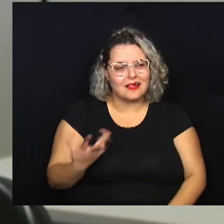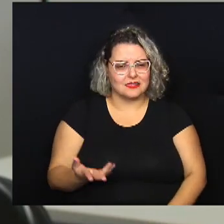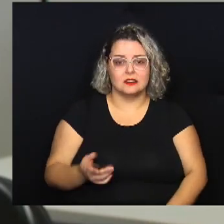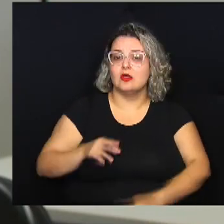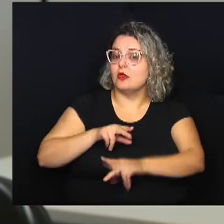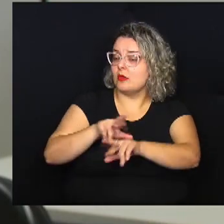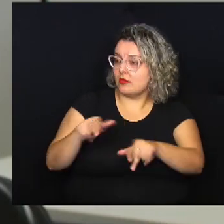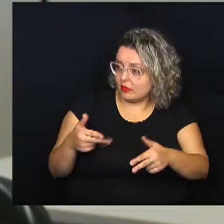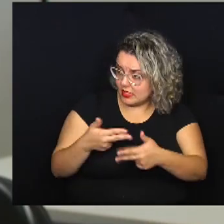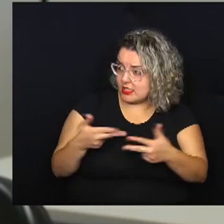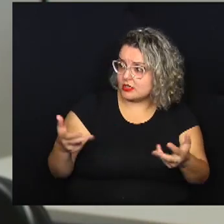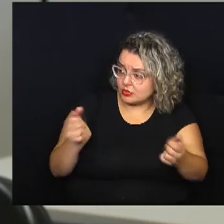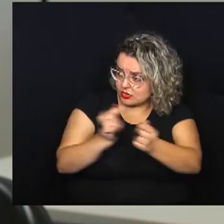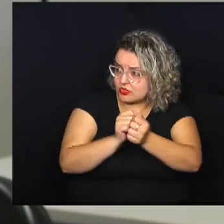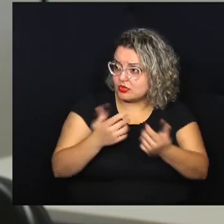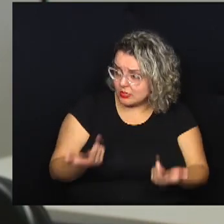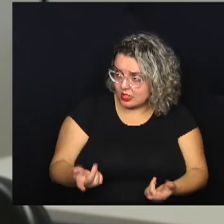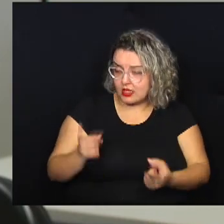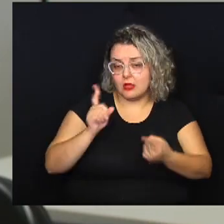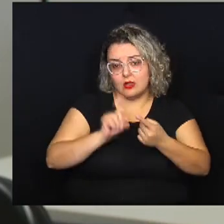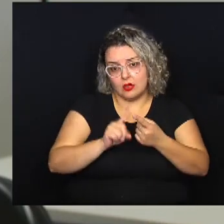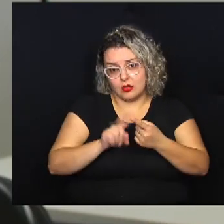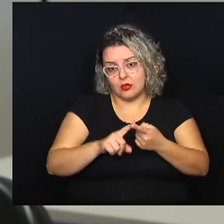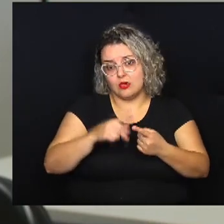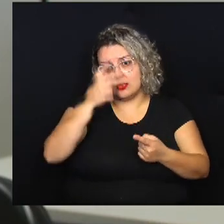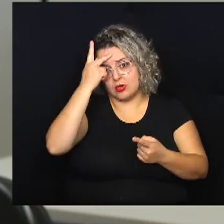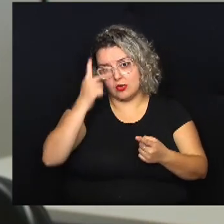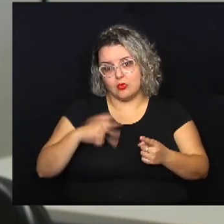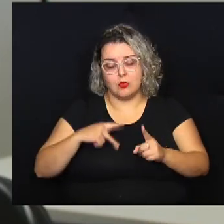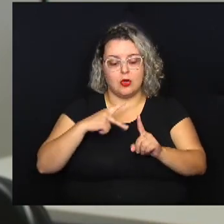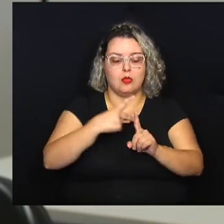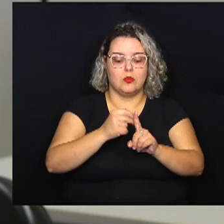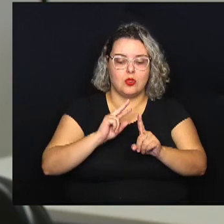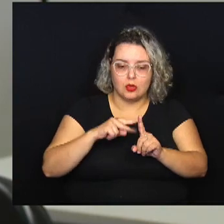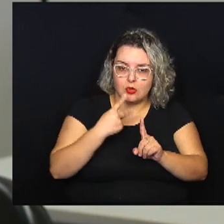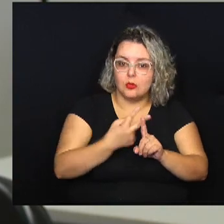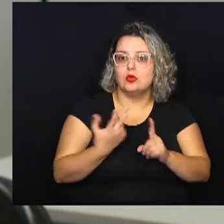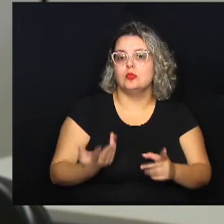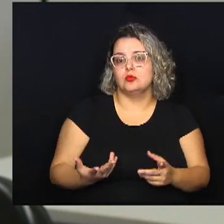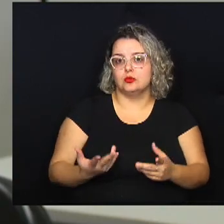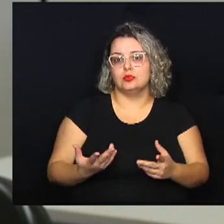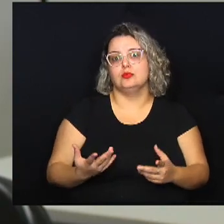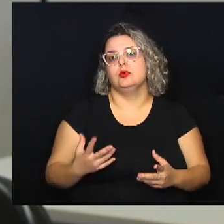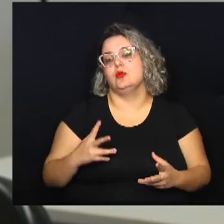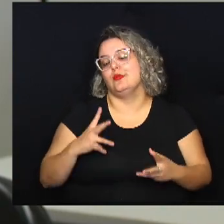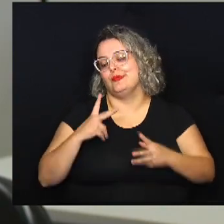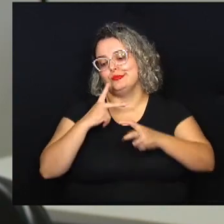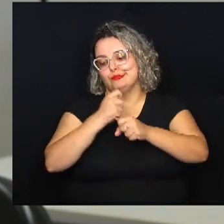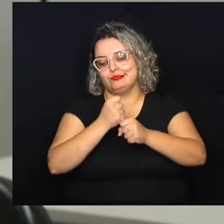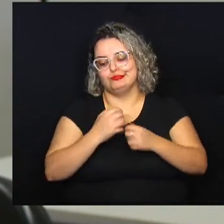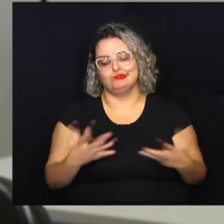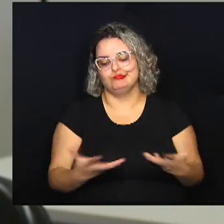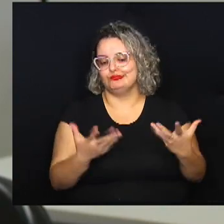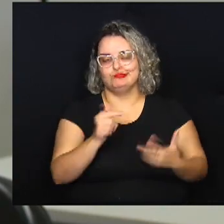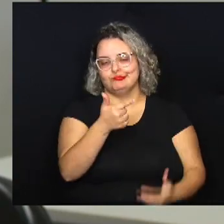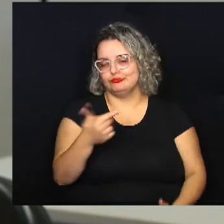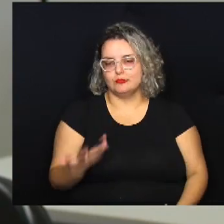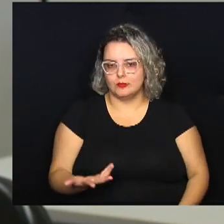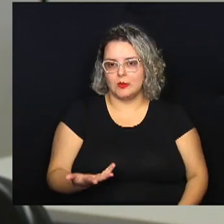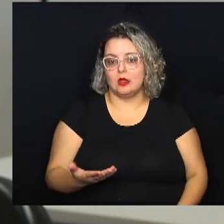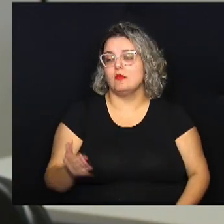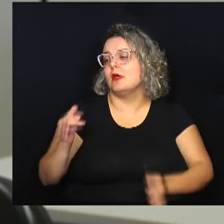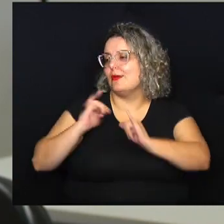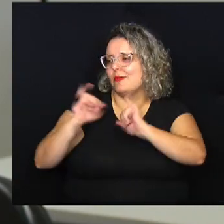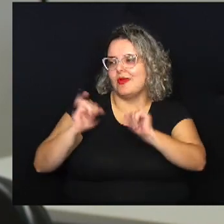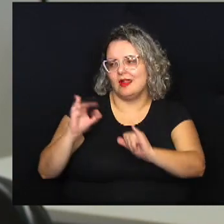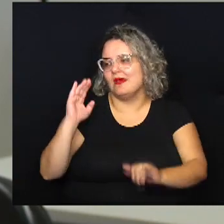diversos fatores, né? Um deles aí é o próprio reforço por todo o governo nos últimos anos, a história de fake news, de